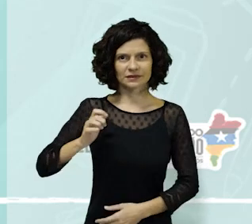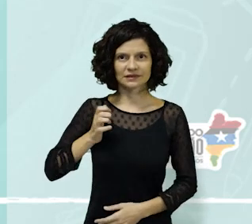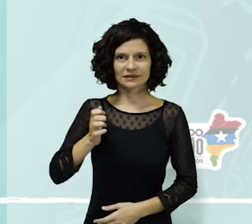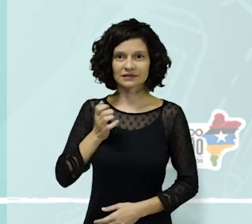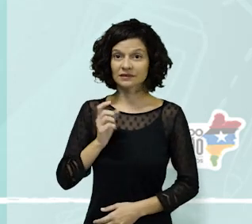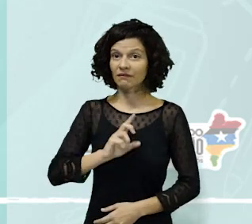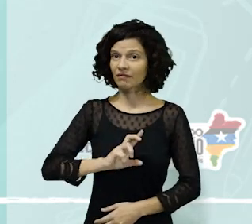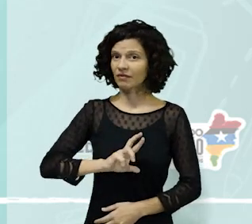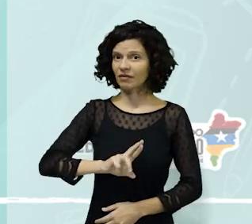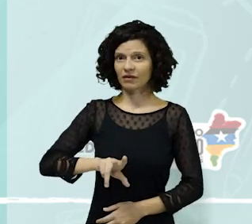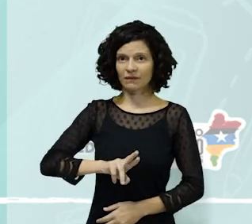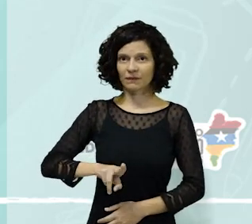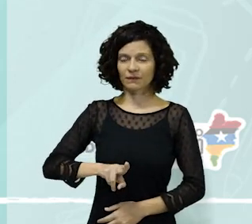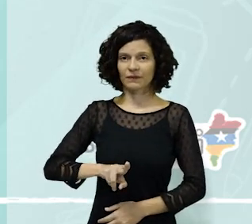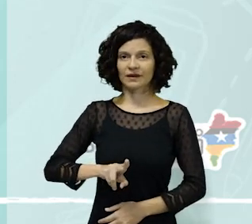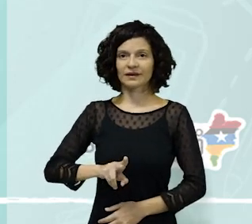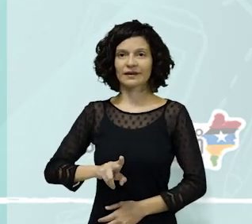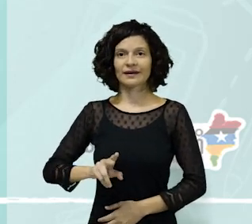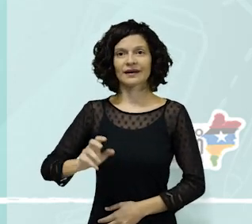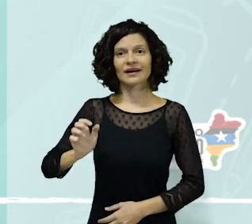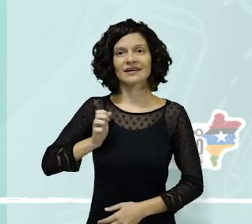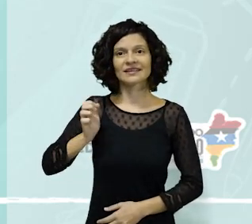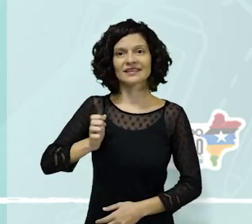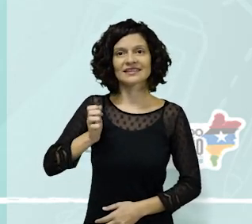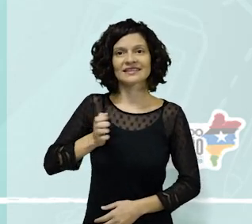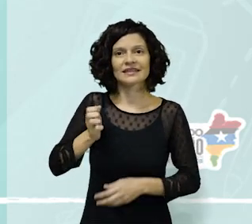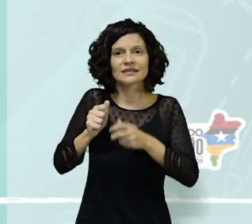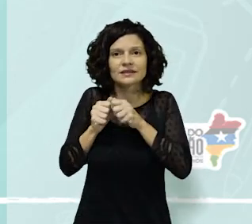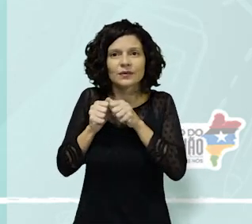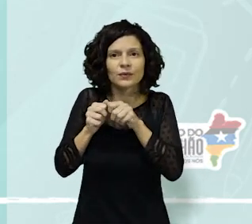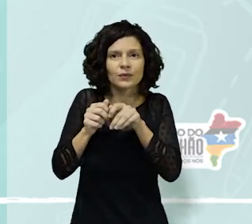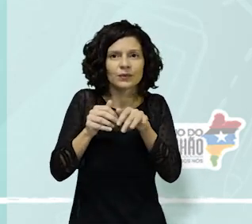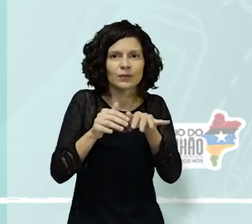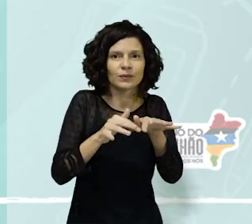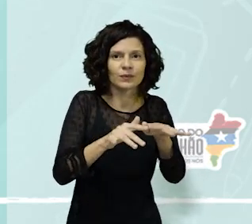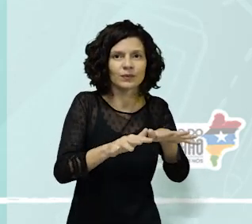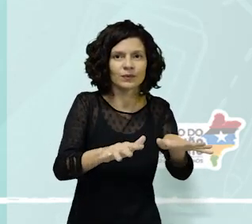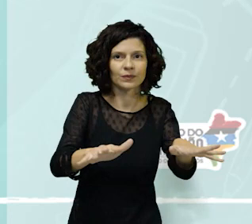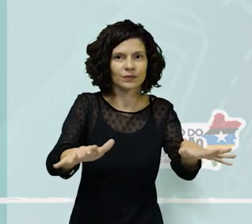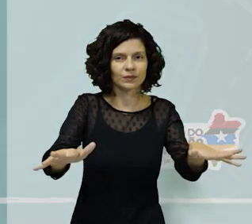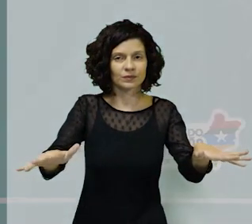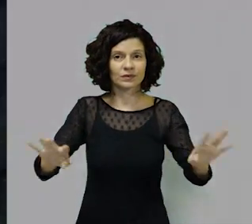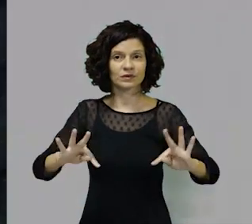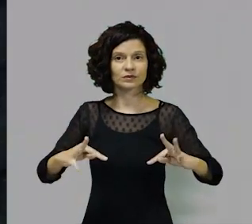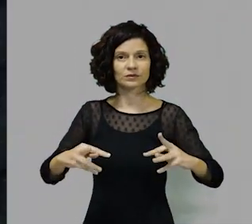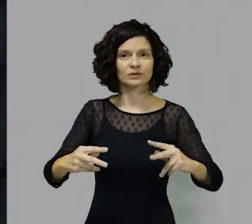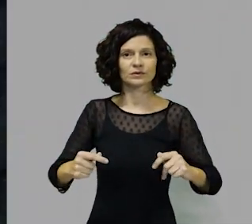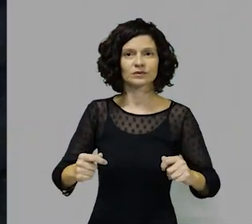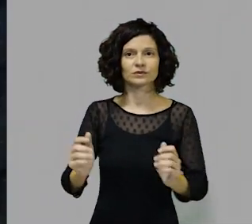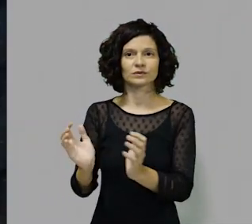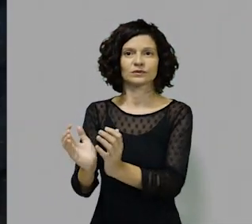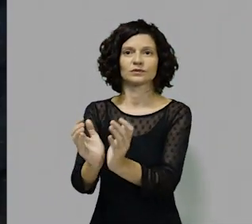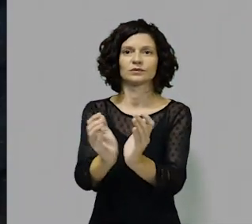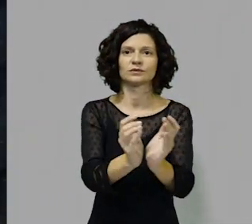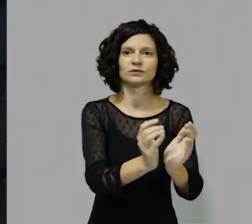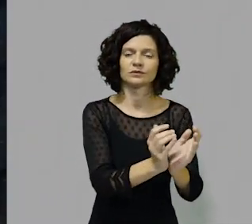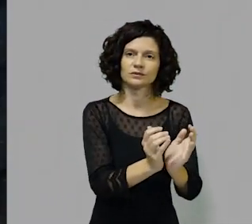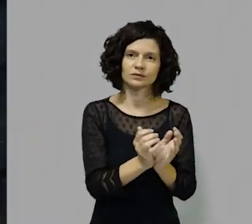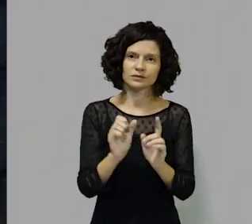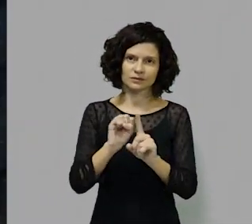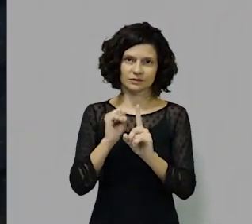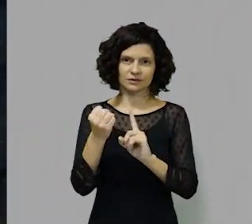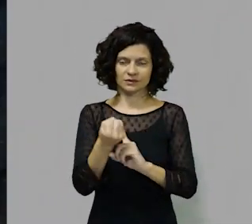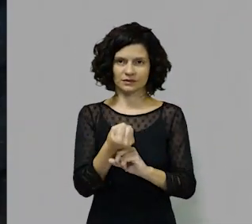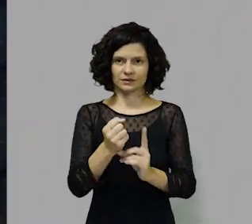essa riqueza mais acessível aos grupos sociais que não tinham ainda acesso a ela. Então, se a